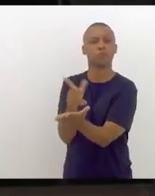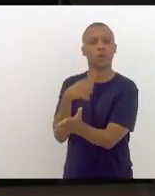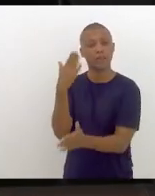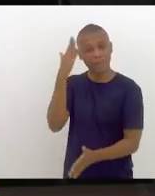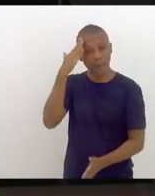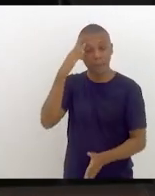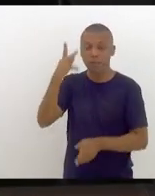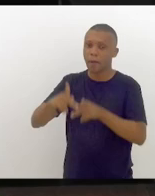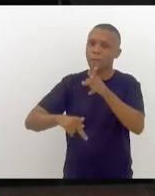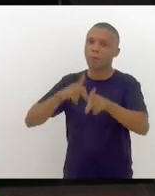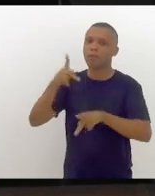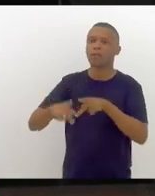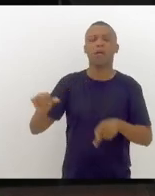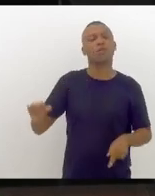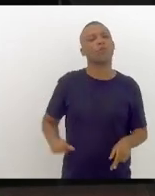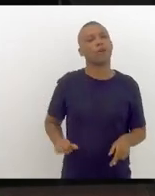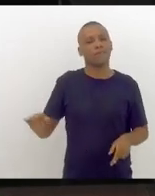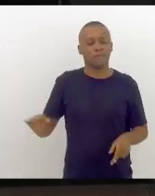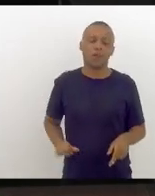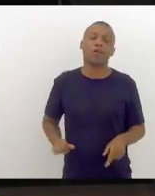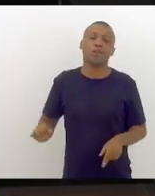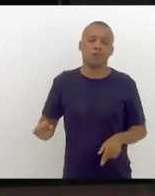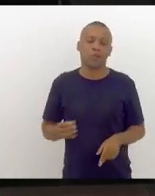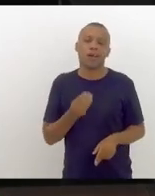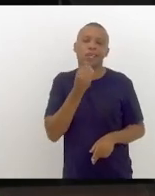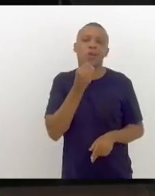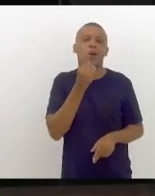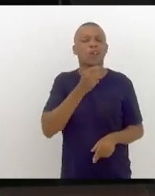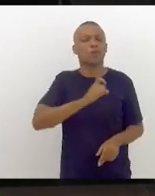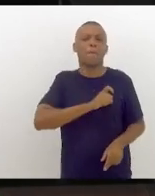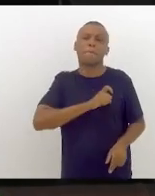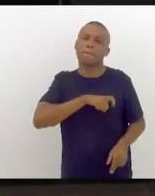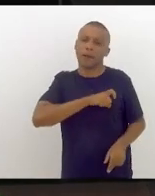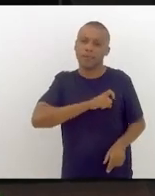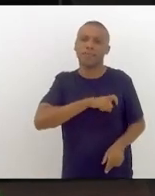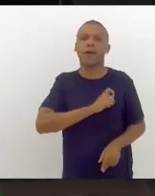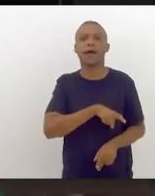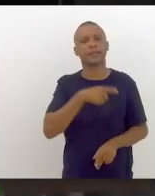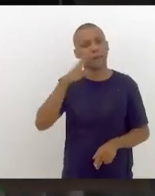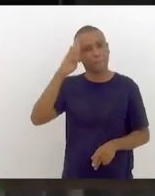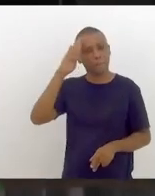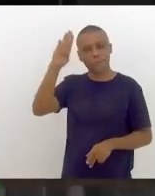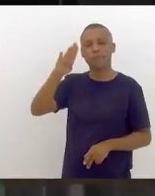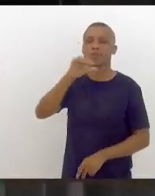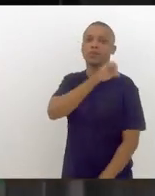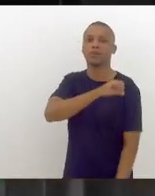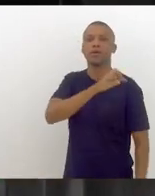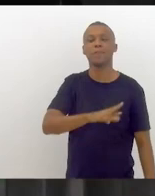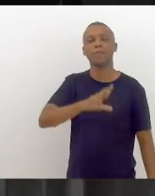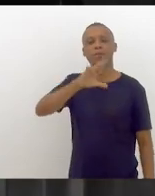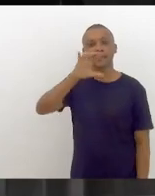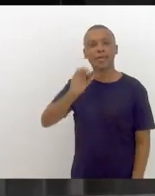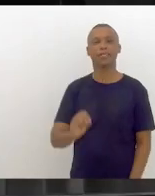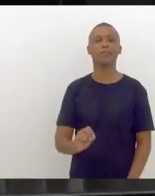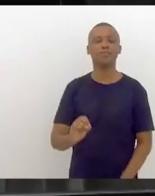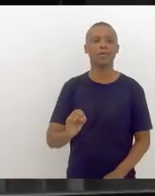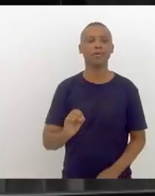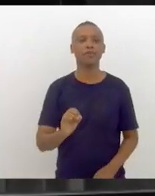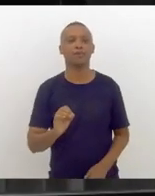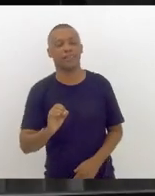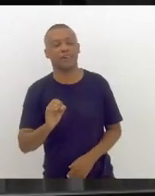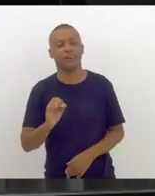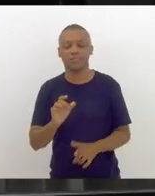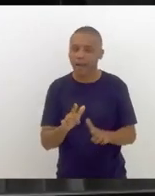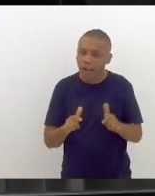população tem sofrido com essa lógica tão perversa em especial no estado do Rio de Janeiro de operações